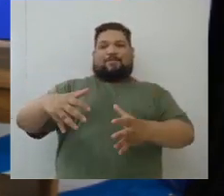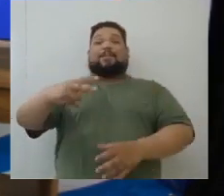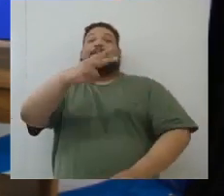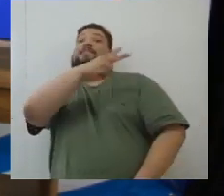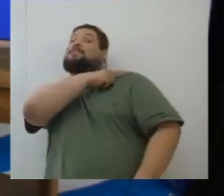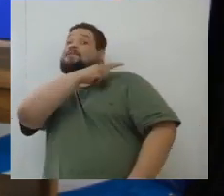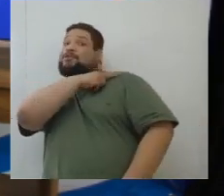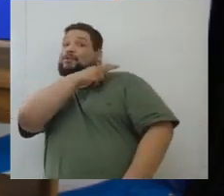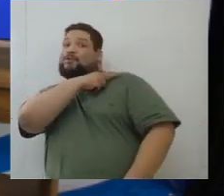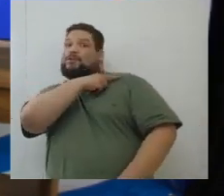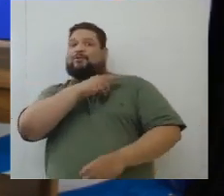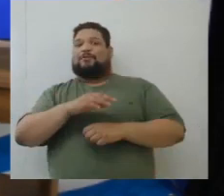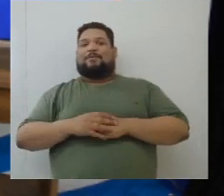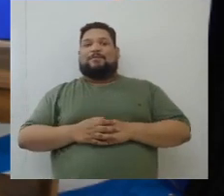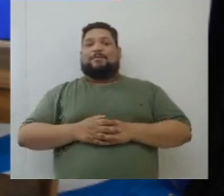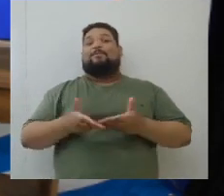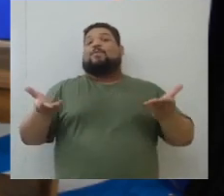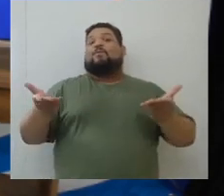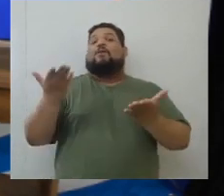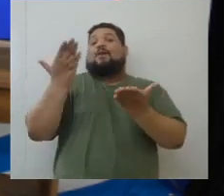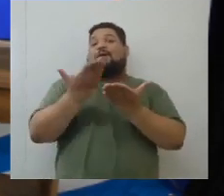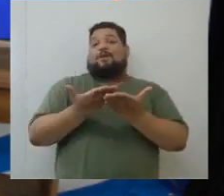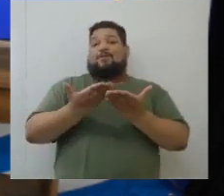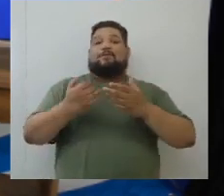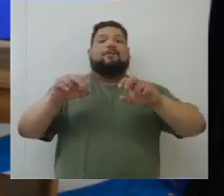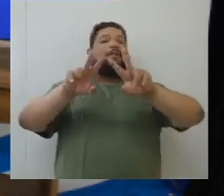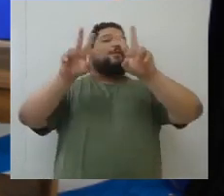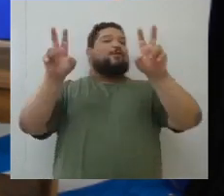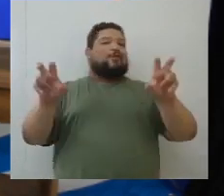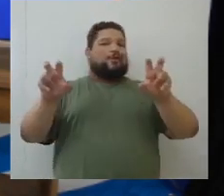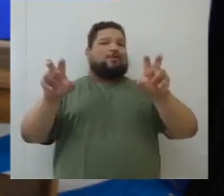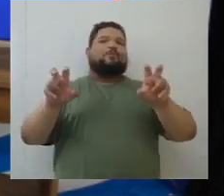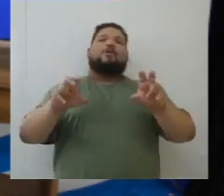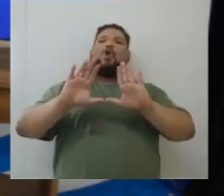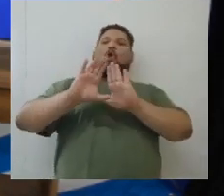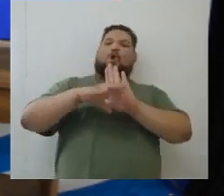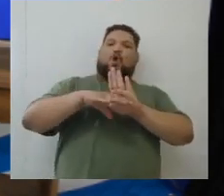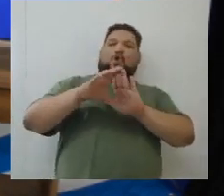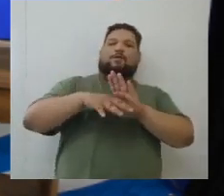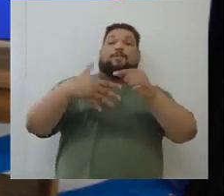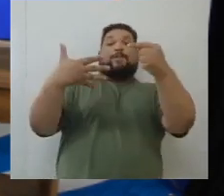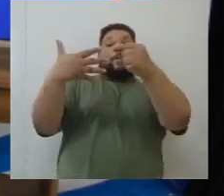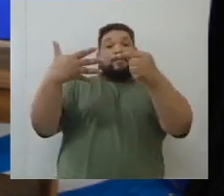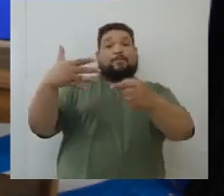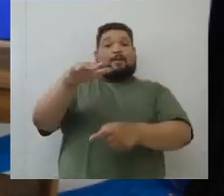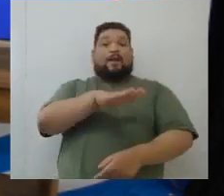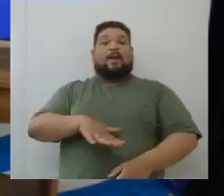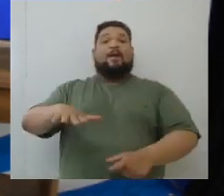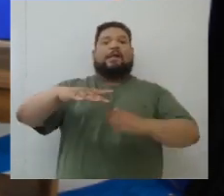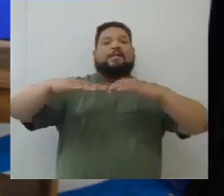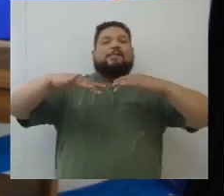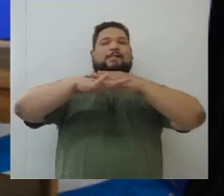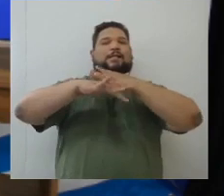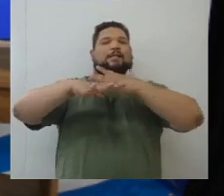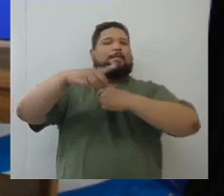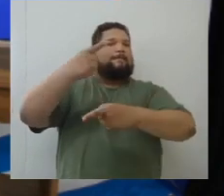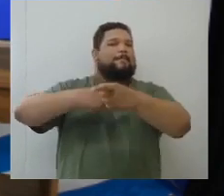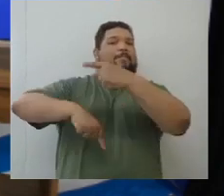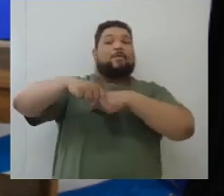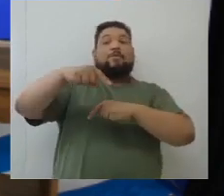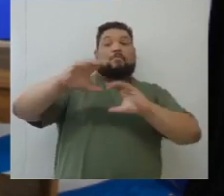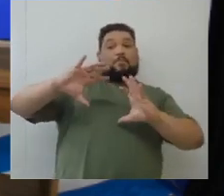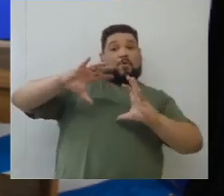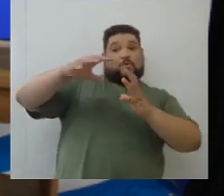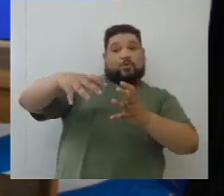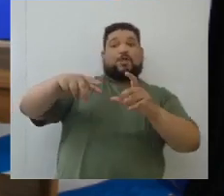médio. Gente, hoje a nossa aula vai ser sobre conceitos e fatores de urbanização no mundo e no Brasil, tá?